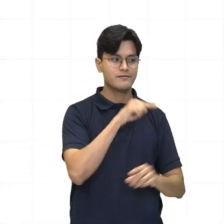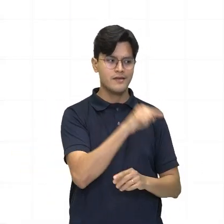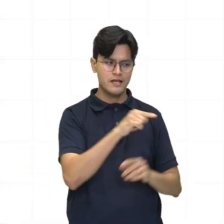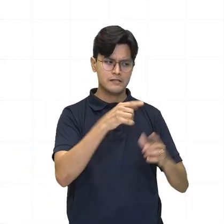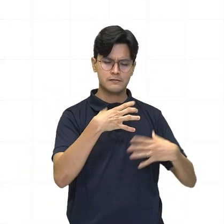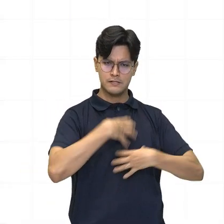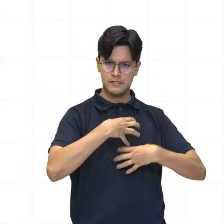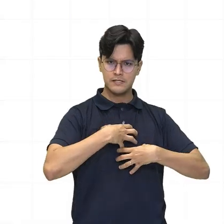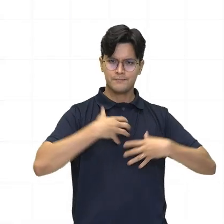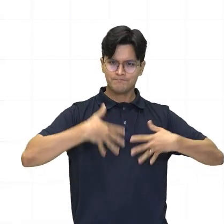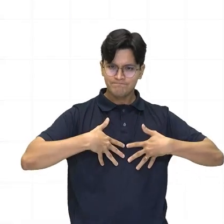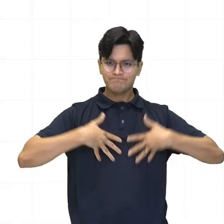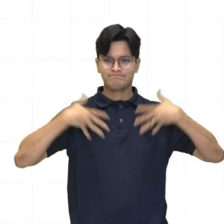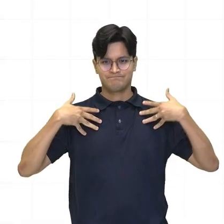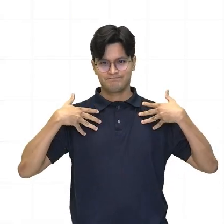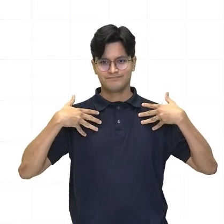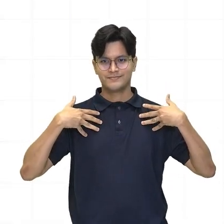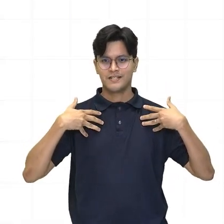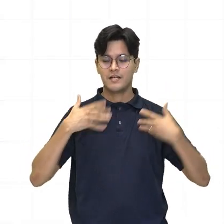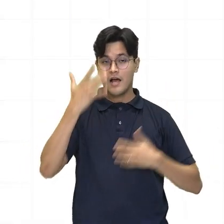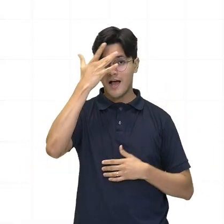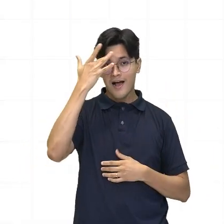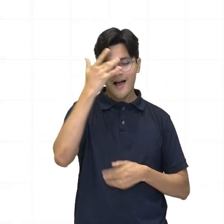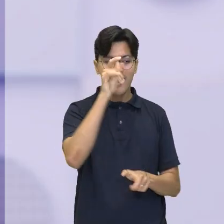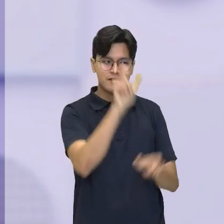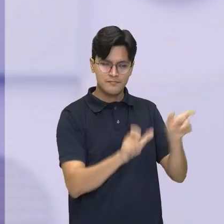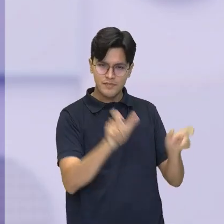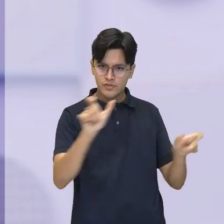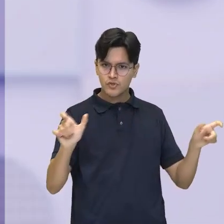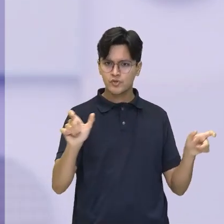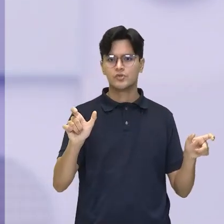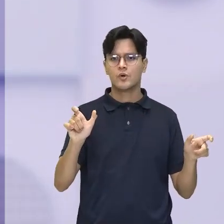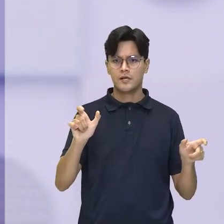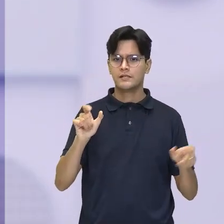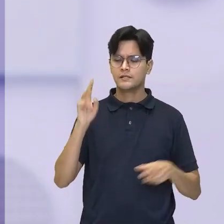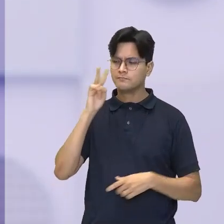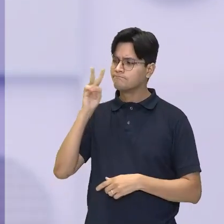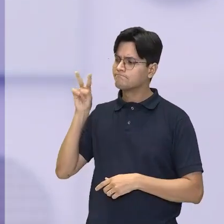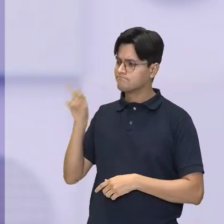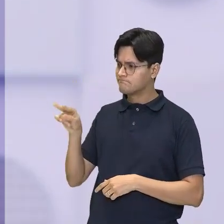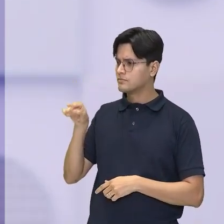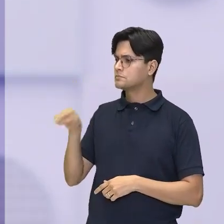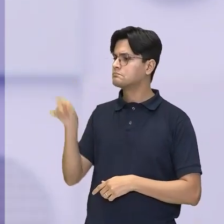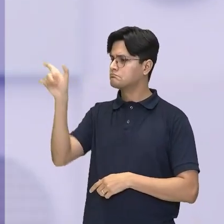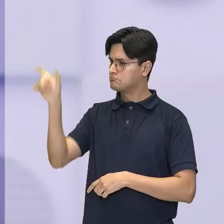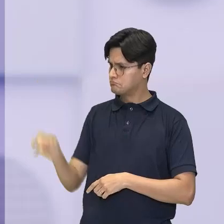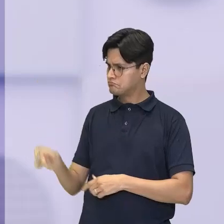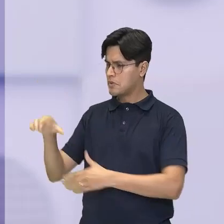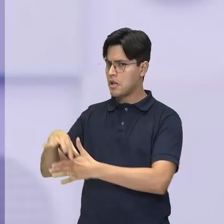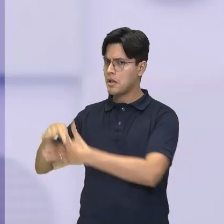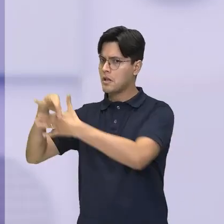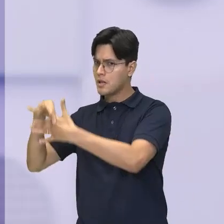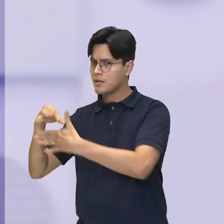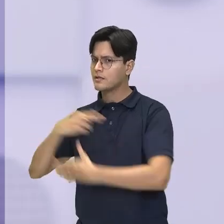aquela liderança religiosa, para aquela pessoa que está à frente da comunidade, os adeptos daquela